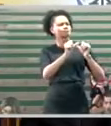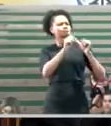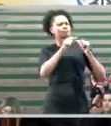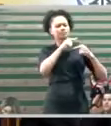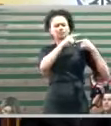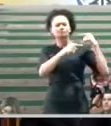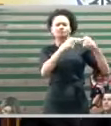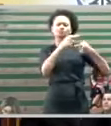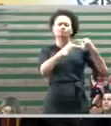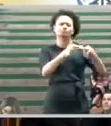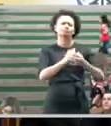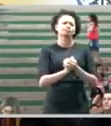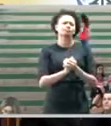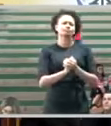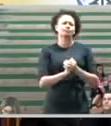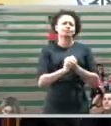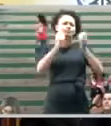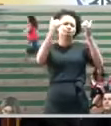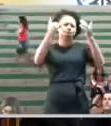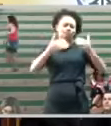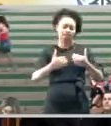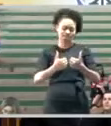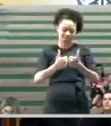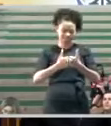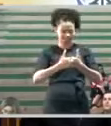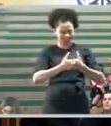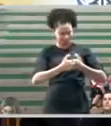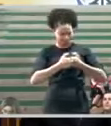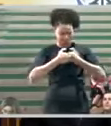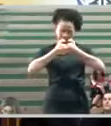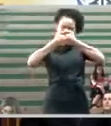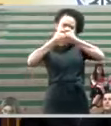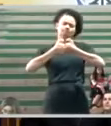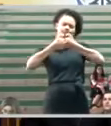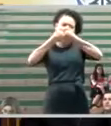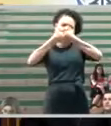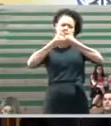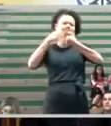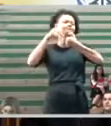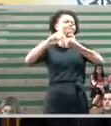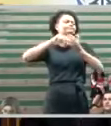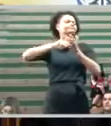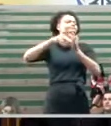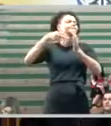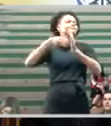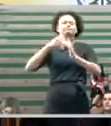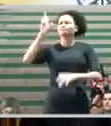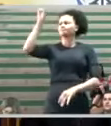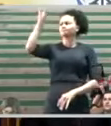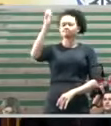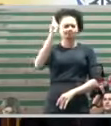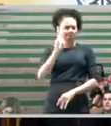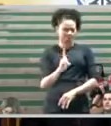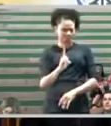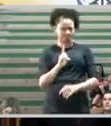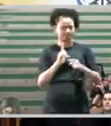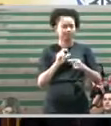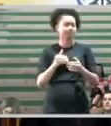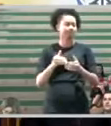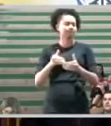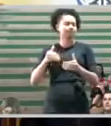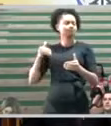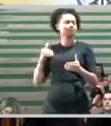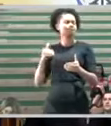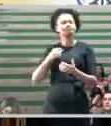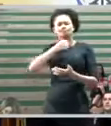Quando nós falamos da arca, obviamente, estamos falando da presença de Deus, que em todo o Antigo